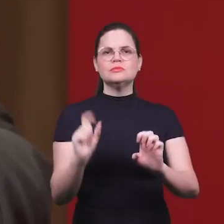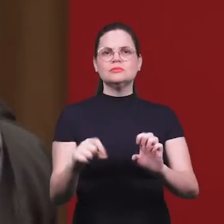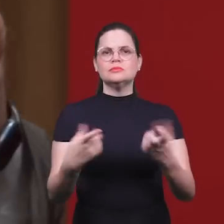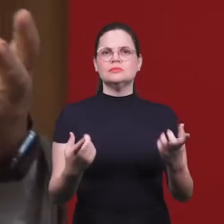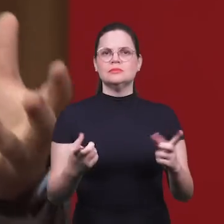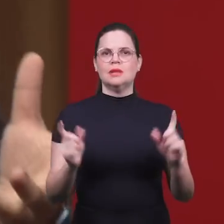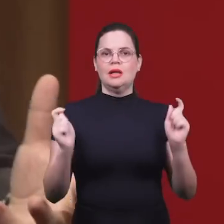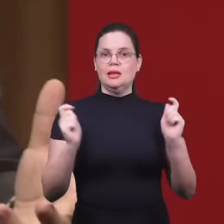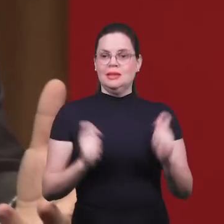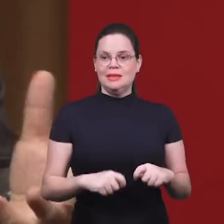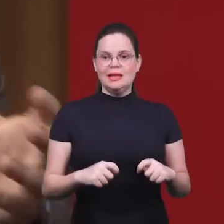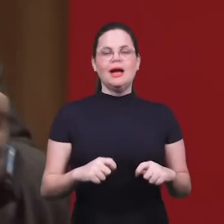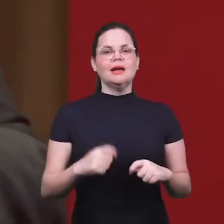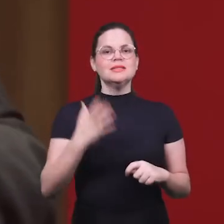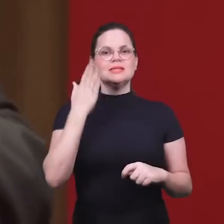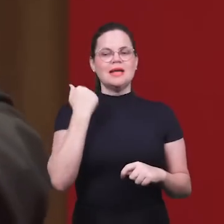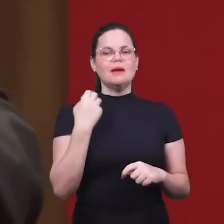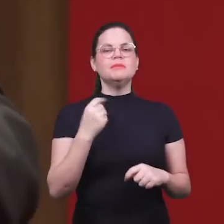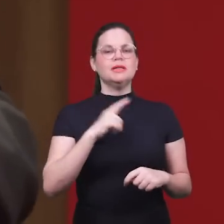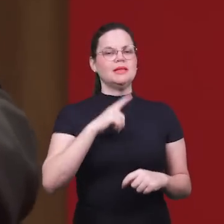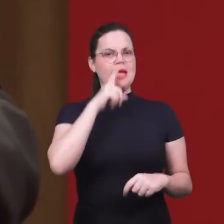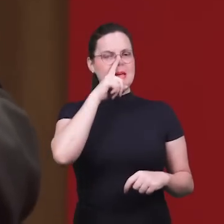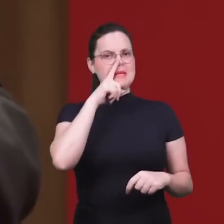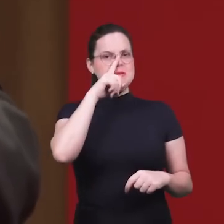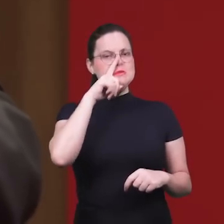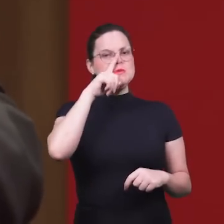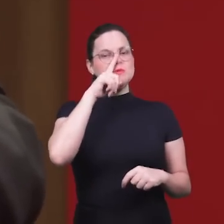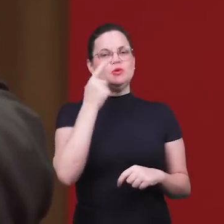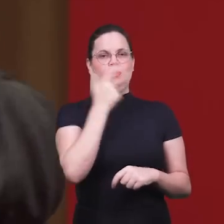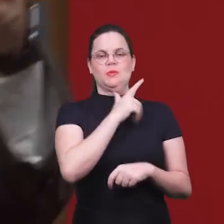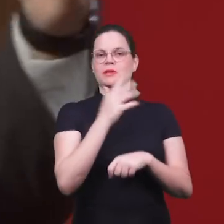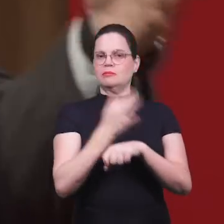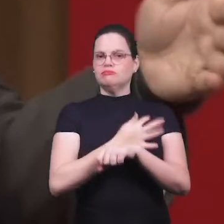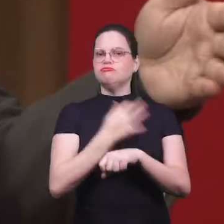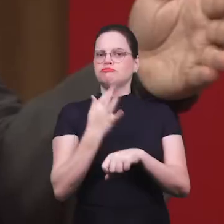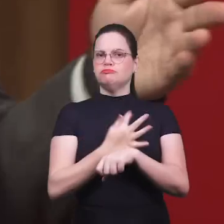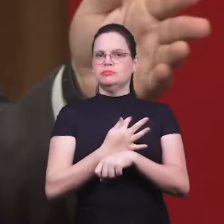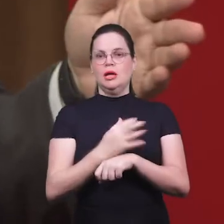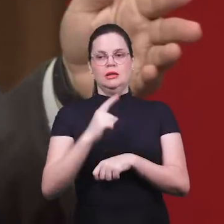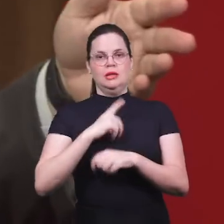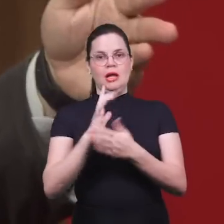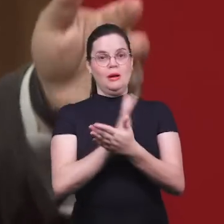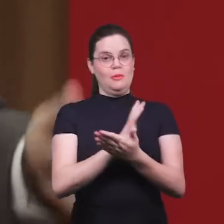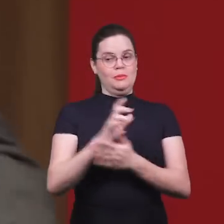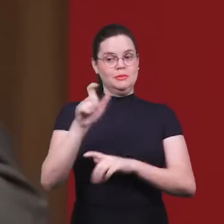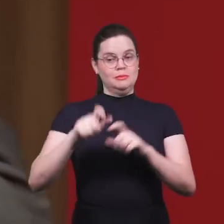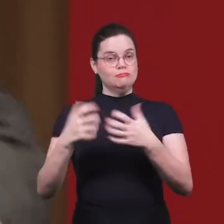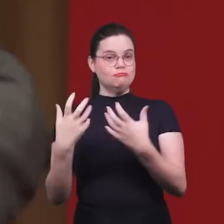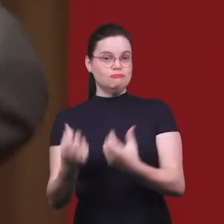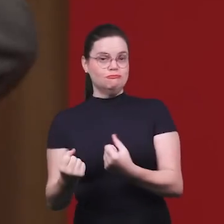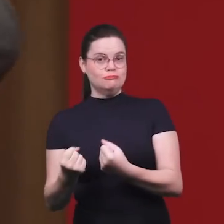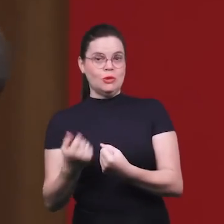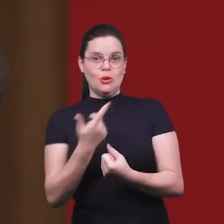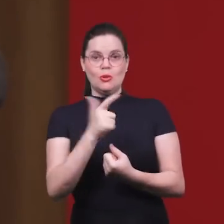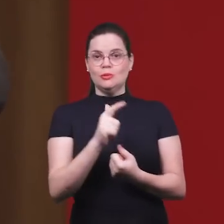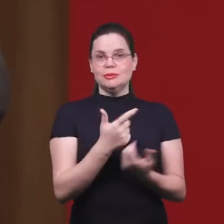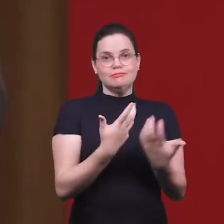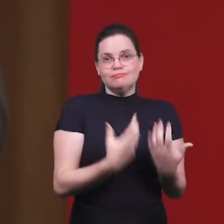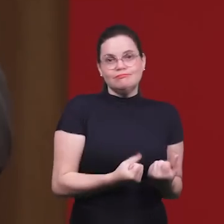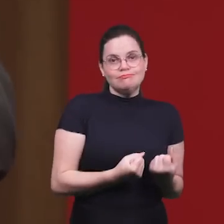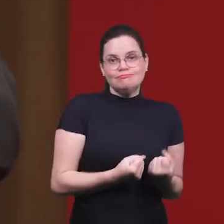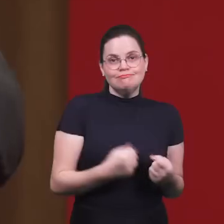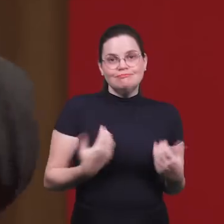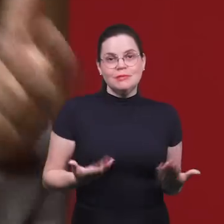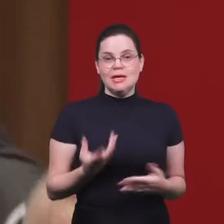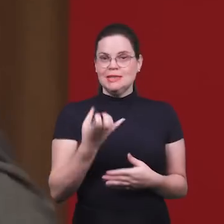lidar com risco. Então, existem pessoas mais aptas e menos aptas. Então, se você não tem tanta